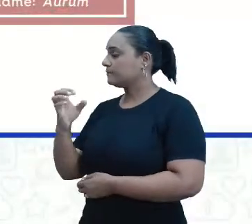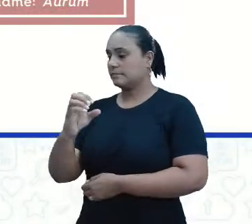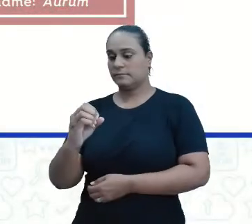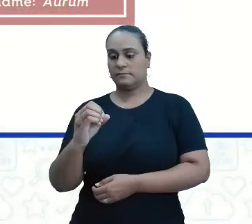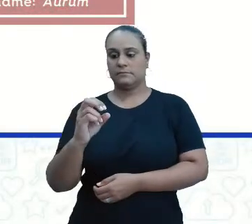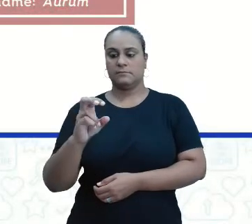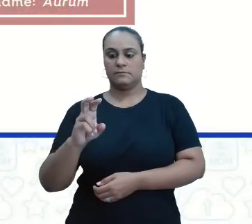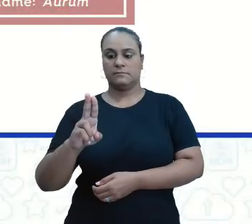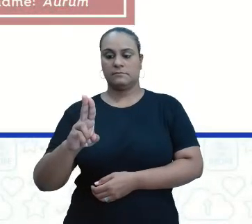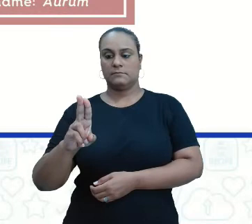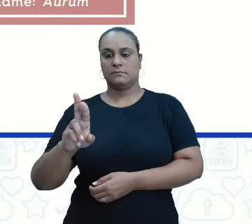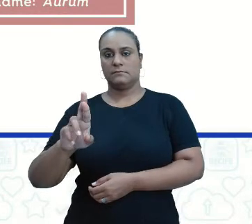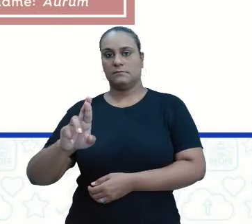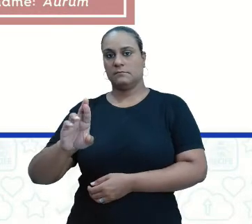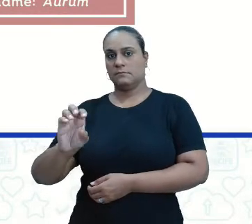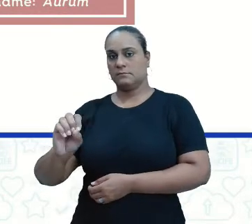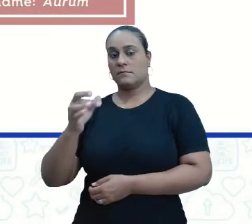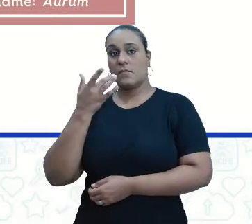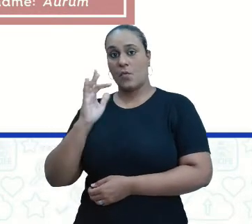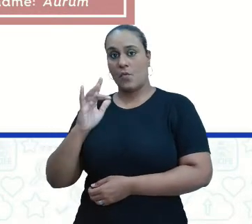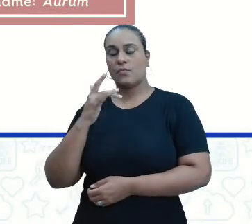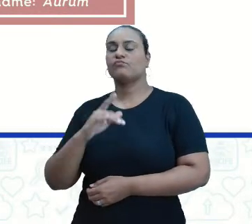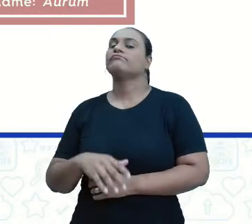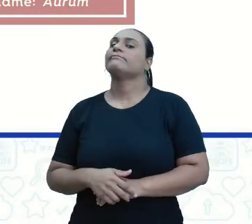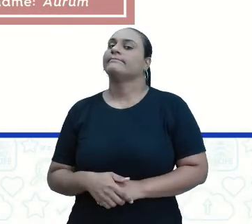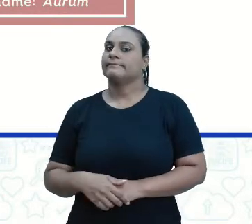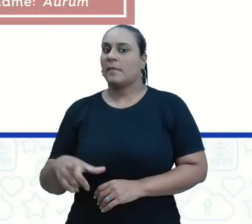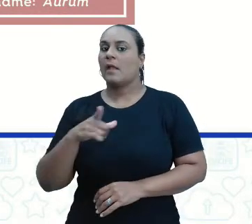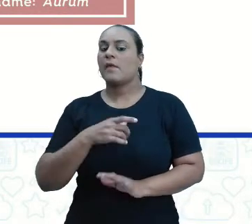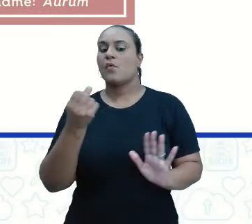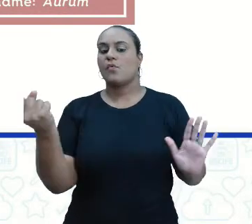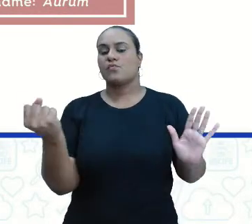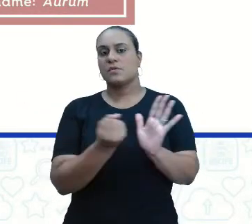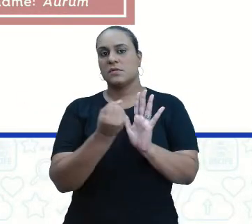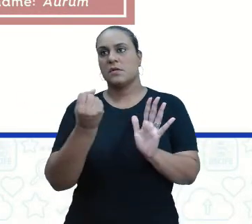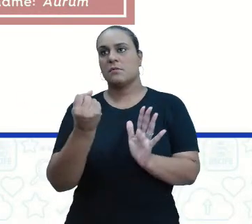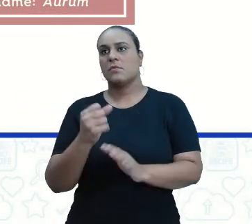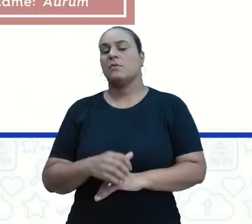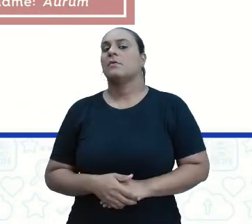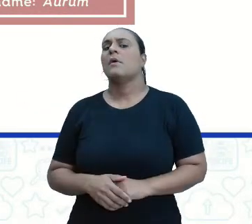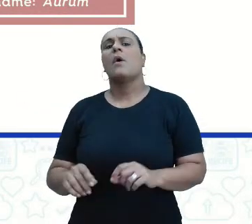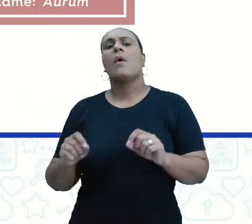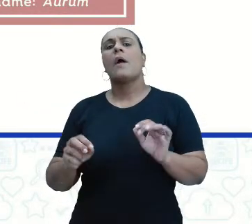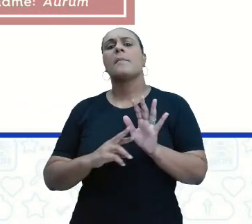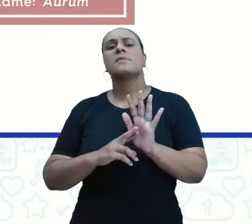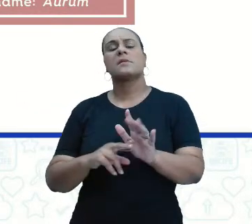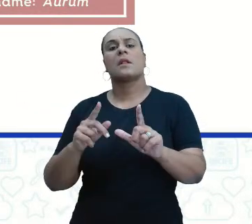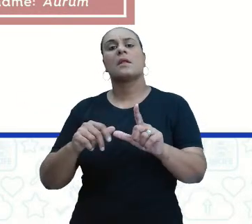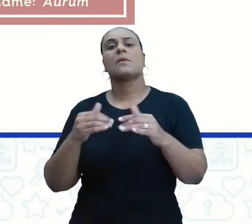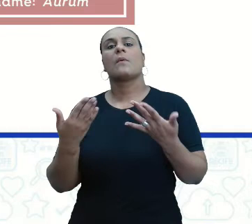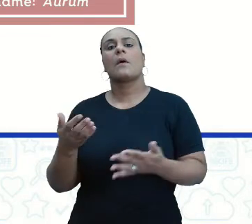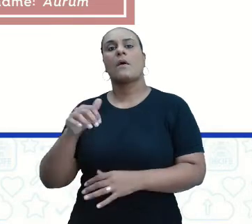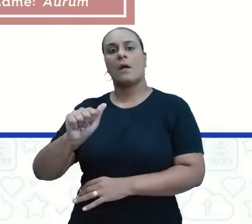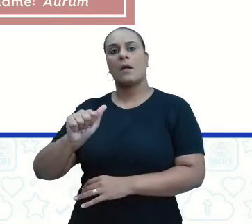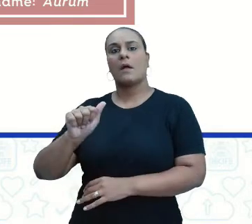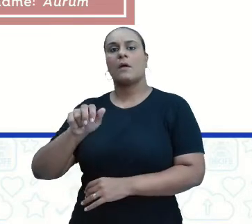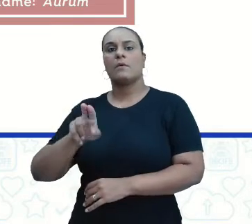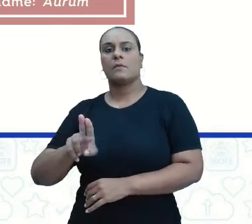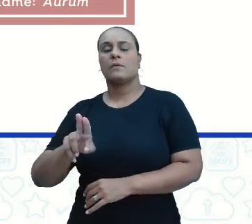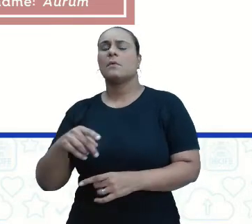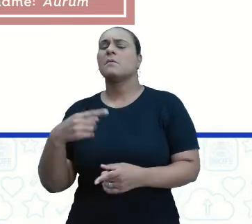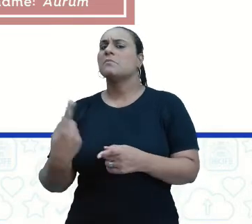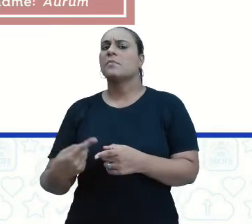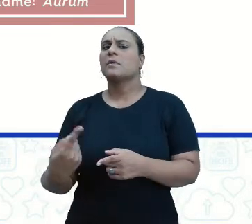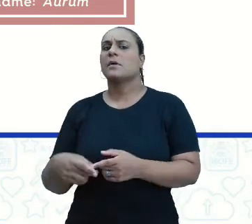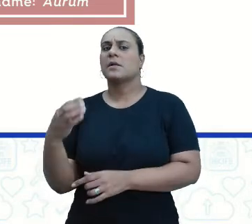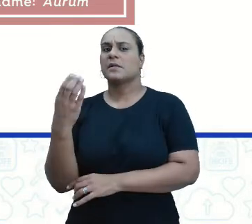tem o seu símbolo, né, do elemento químico é AU. Por quê? Na ciência,